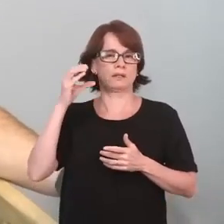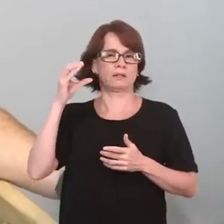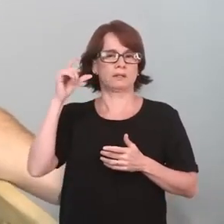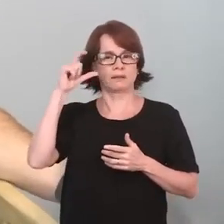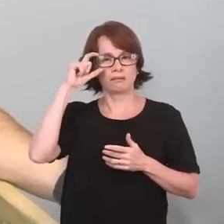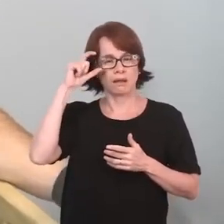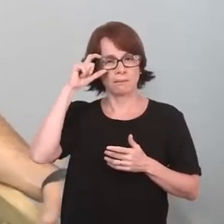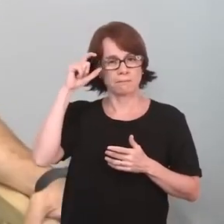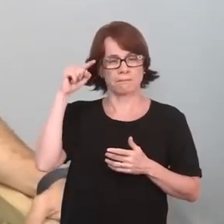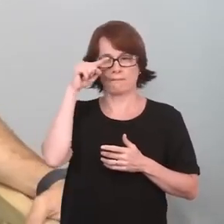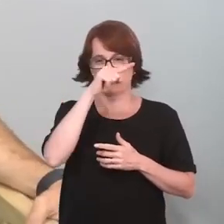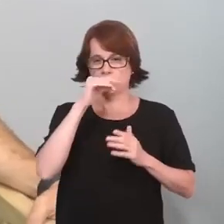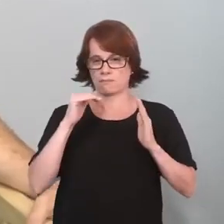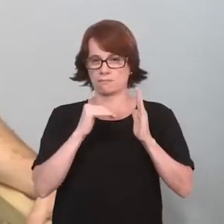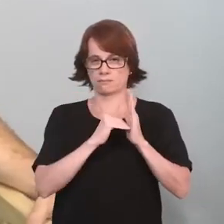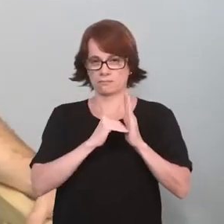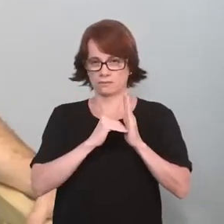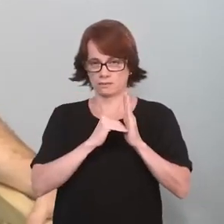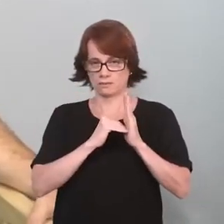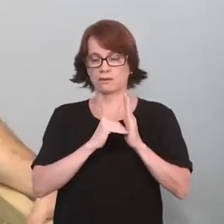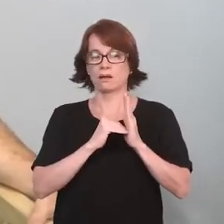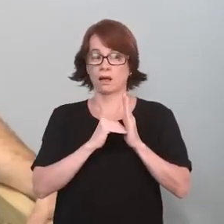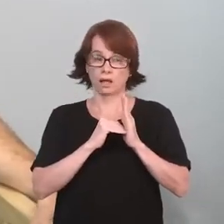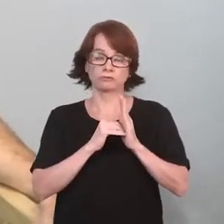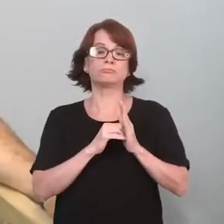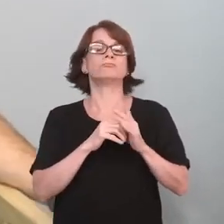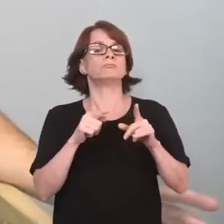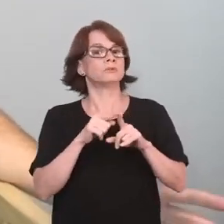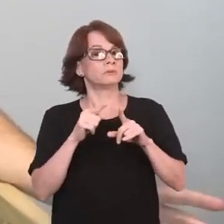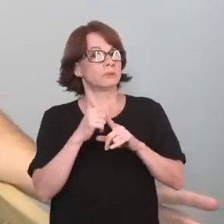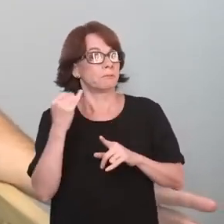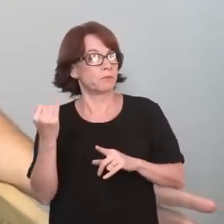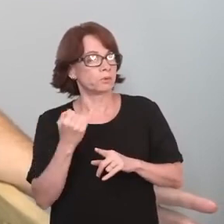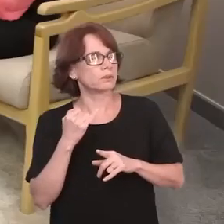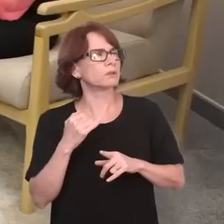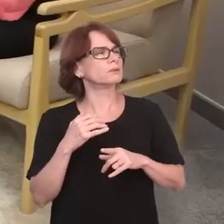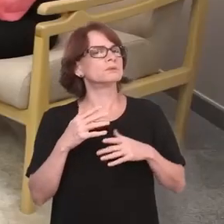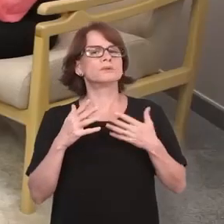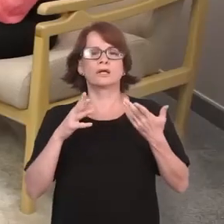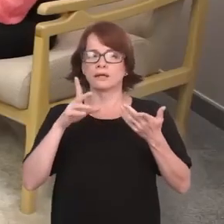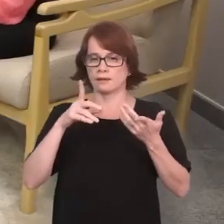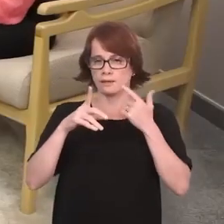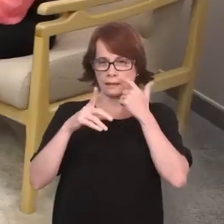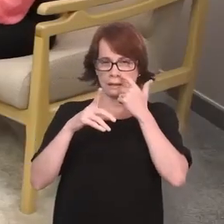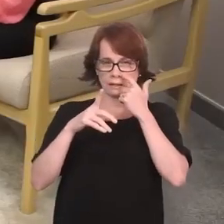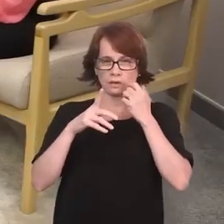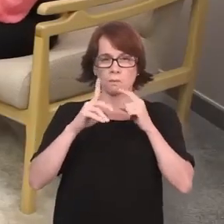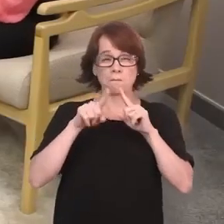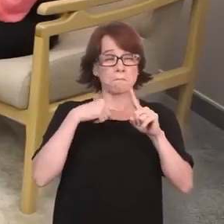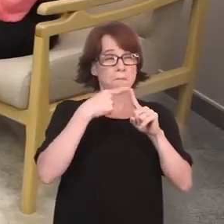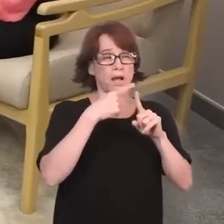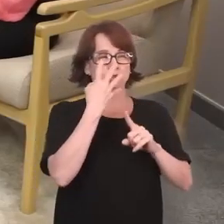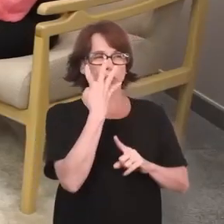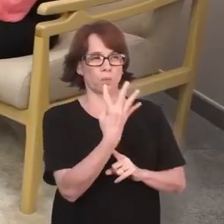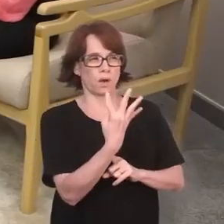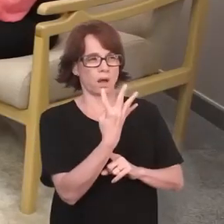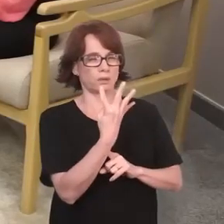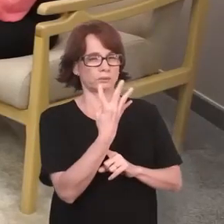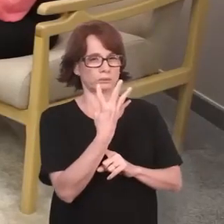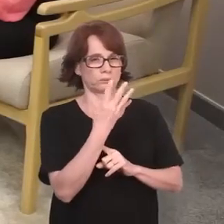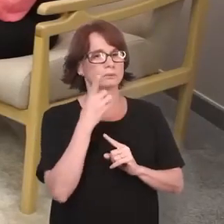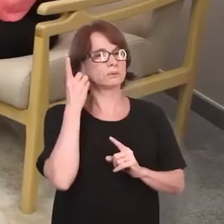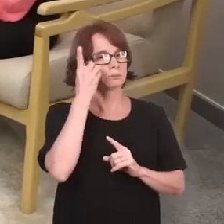outra grande figura da direita brasileira, e provavelmente nós faremos aí outra vez 4